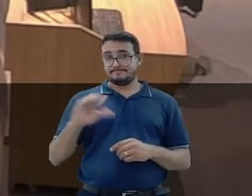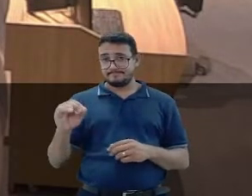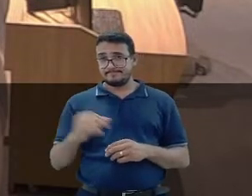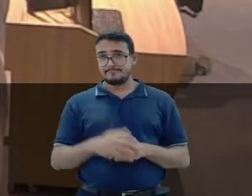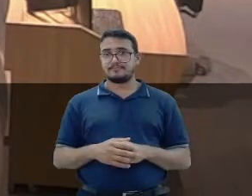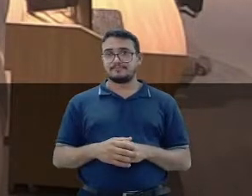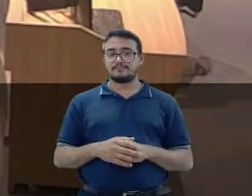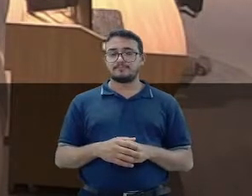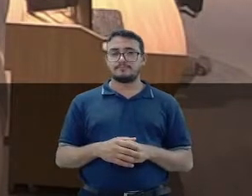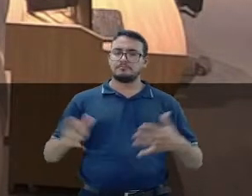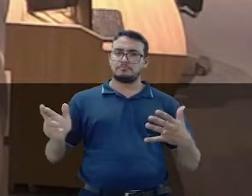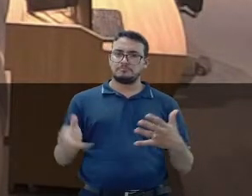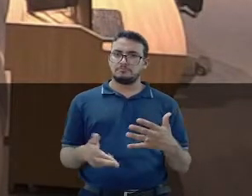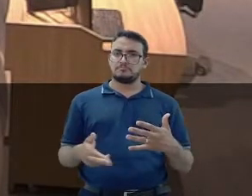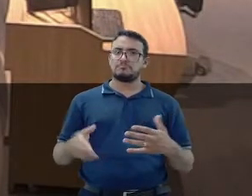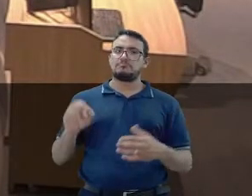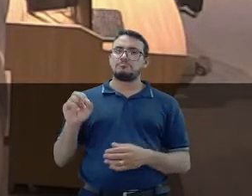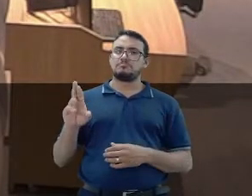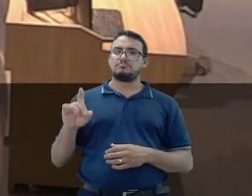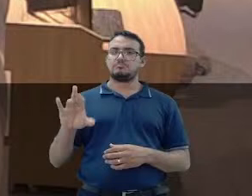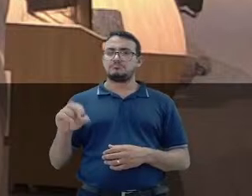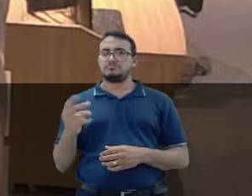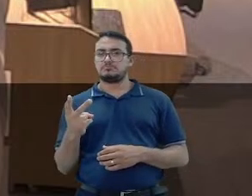Almeida, recurso ordinário